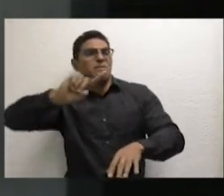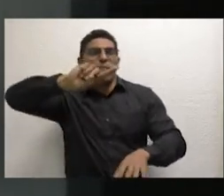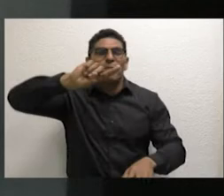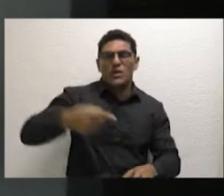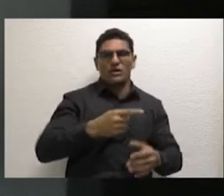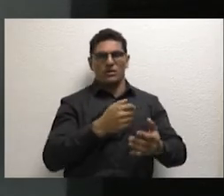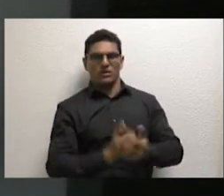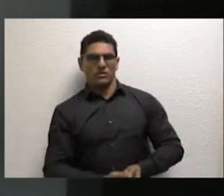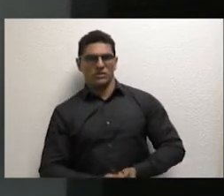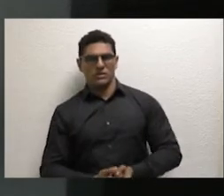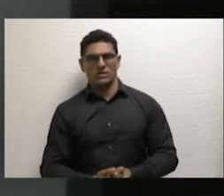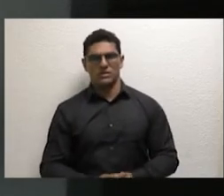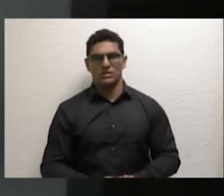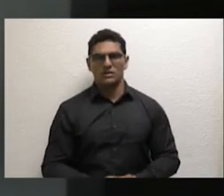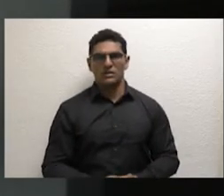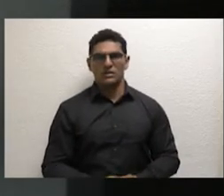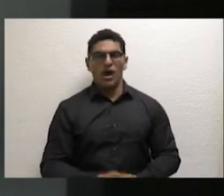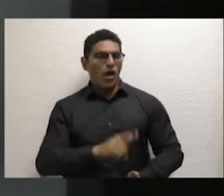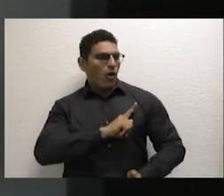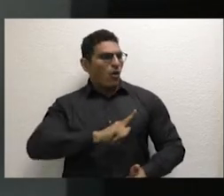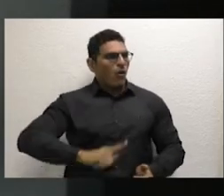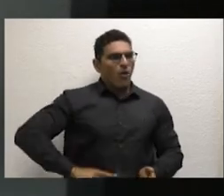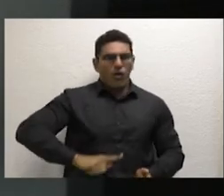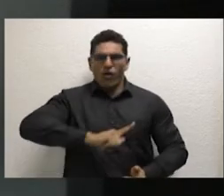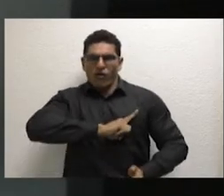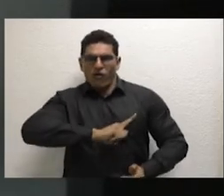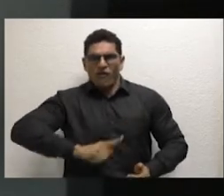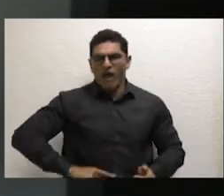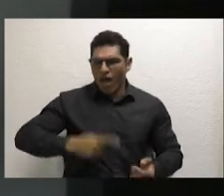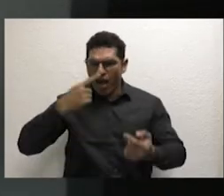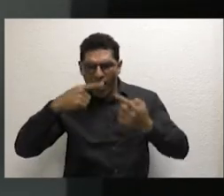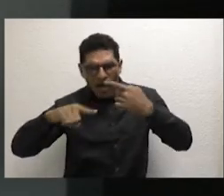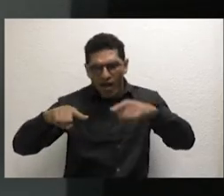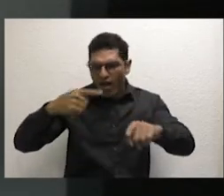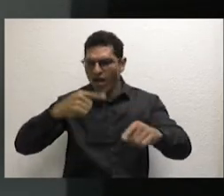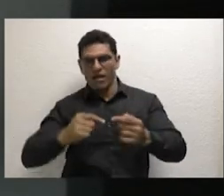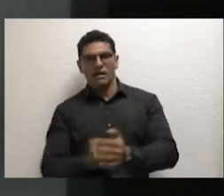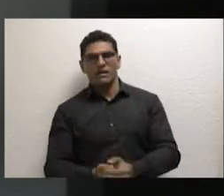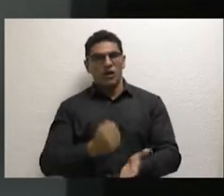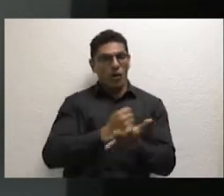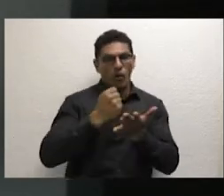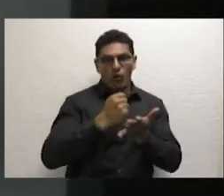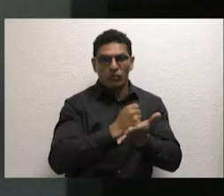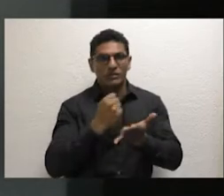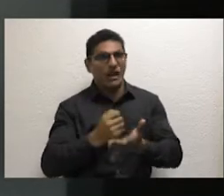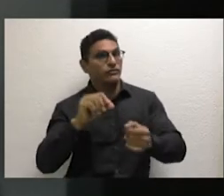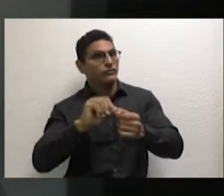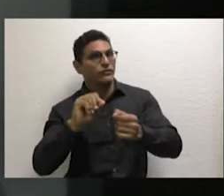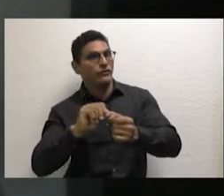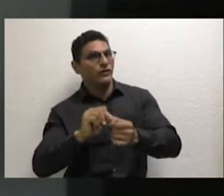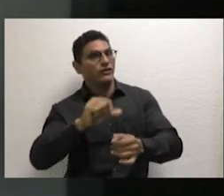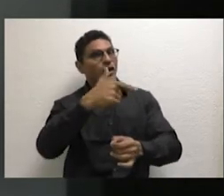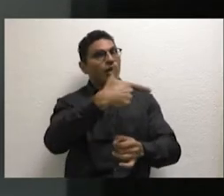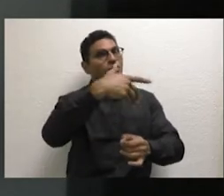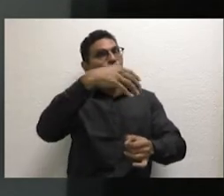licitação governo de austeridade não permite que um contrato praticado em